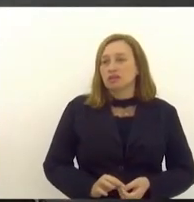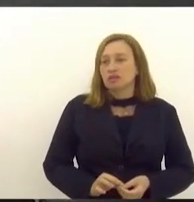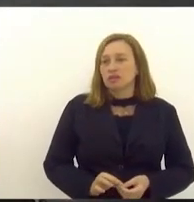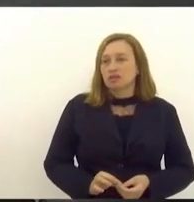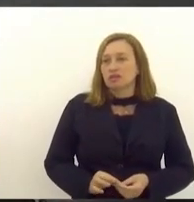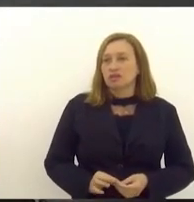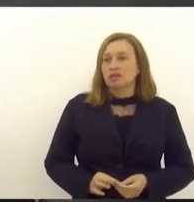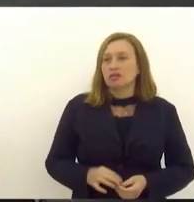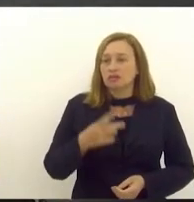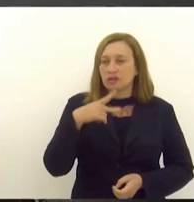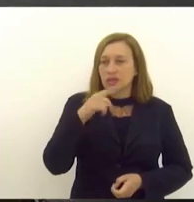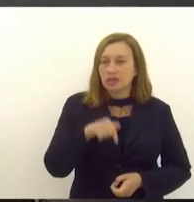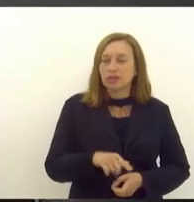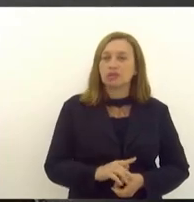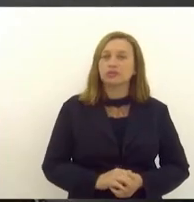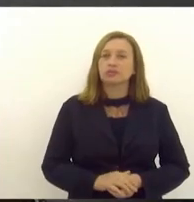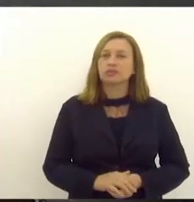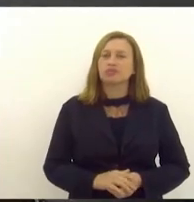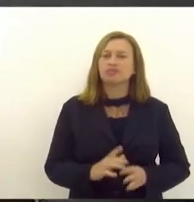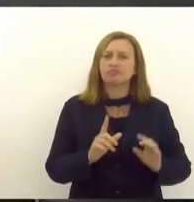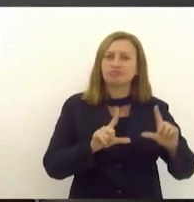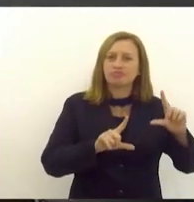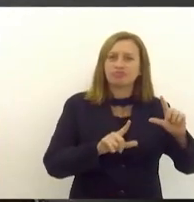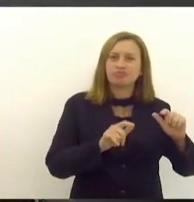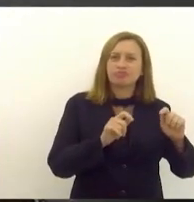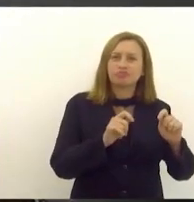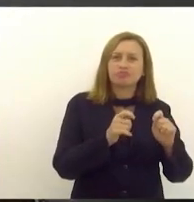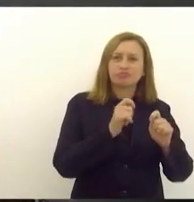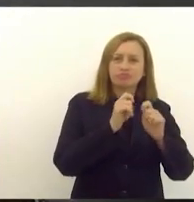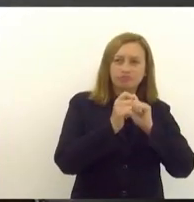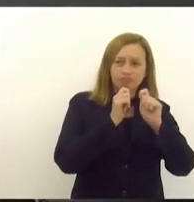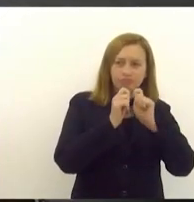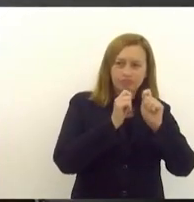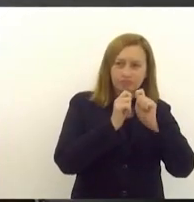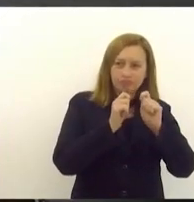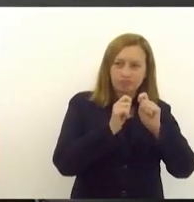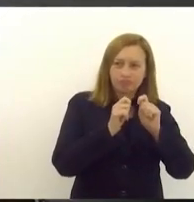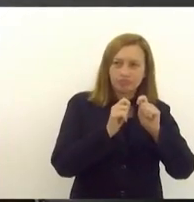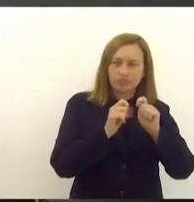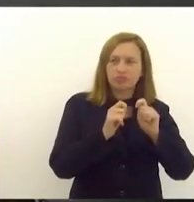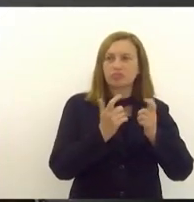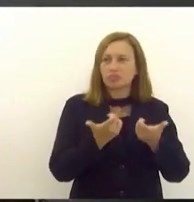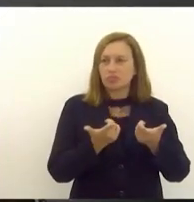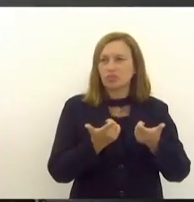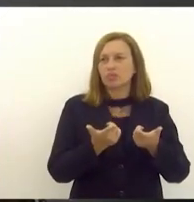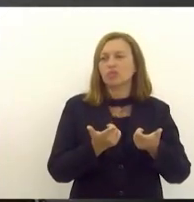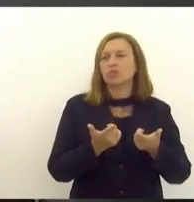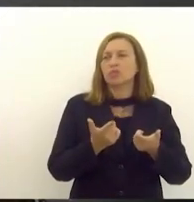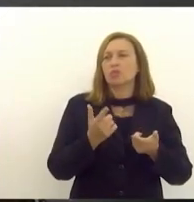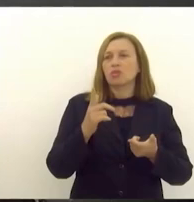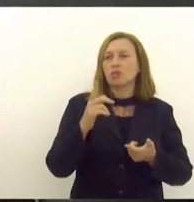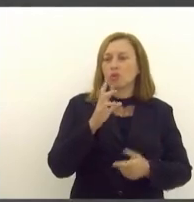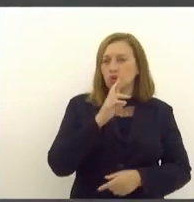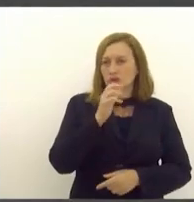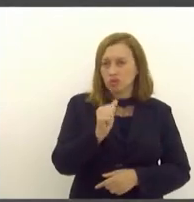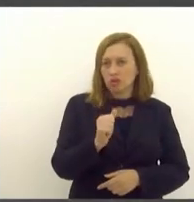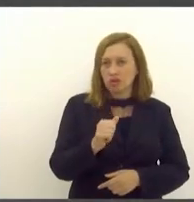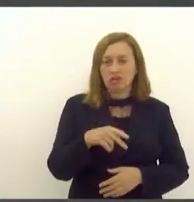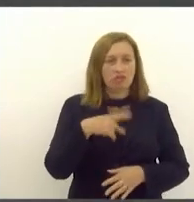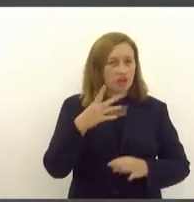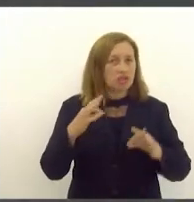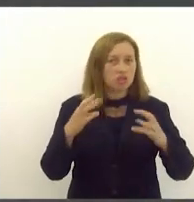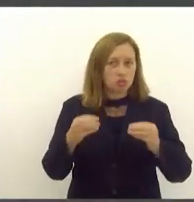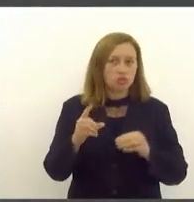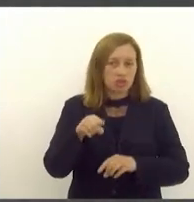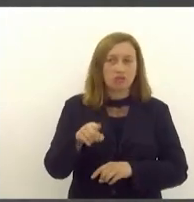tá aqui porque a imprensa Rodrigo ela transmite da forma que bem bem quer né Daqui